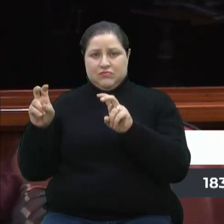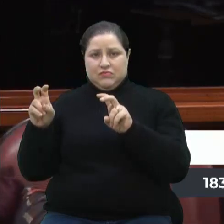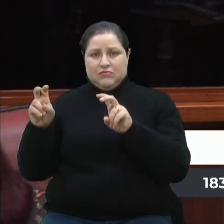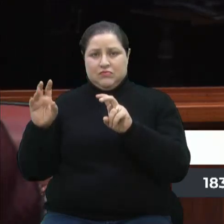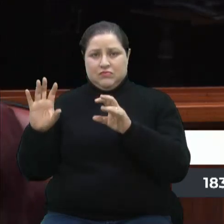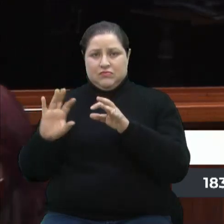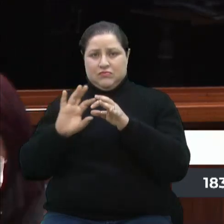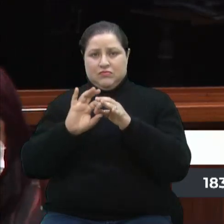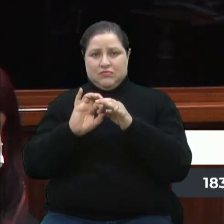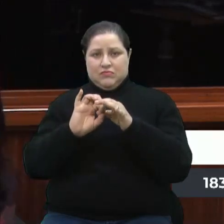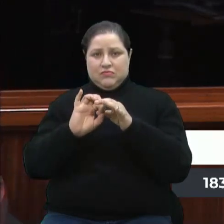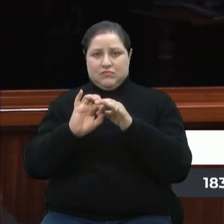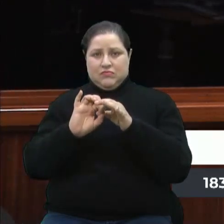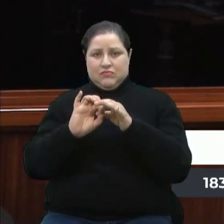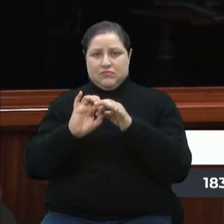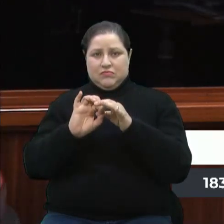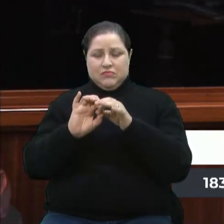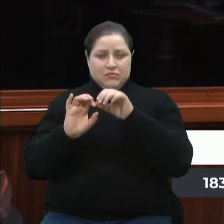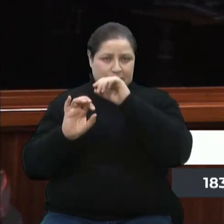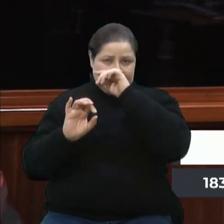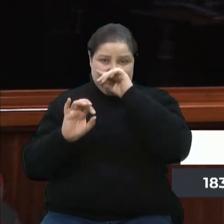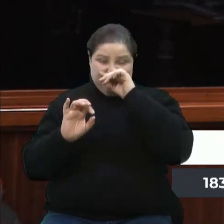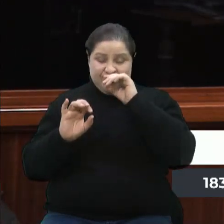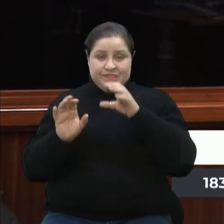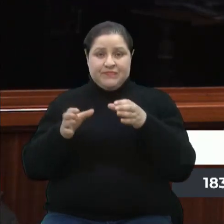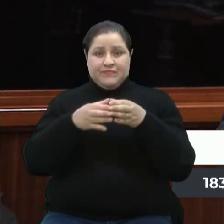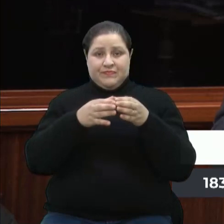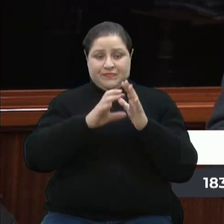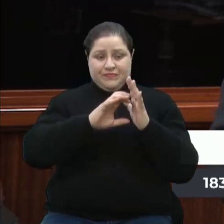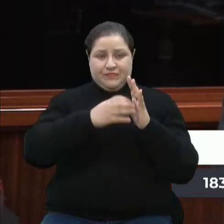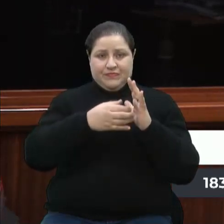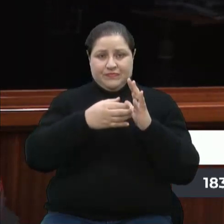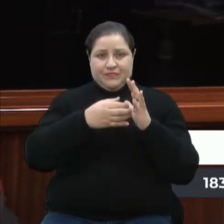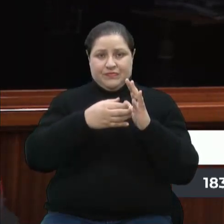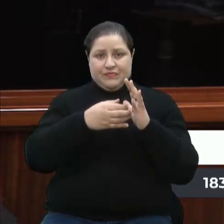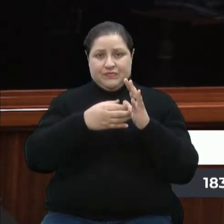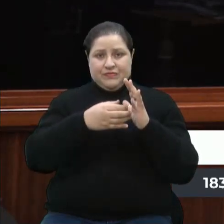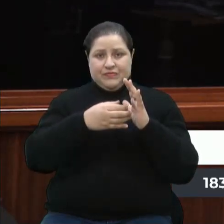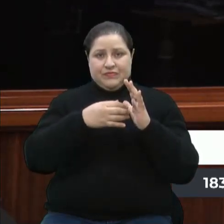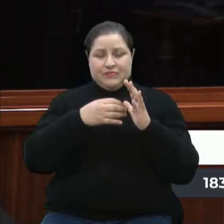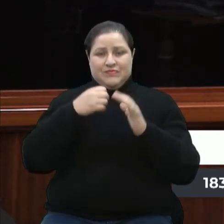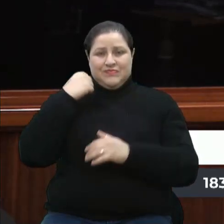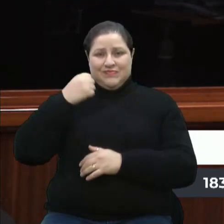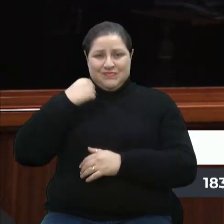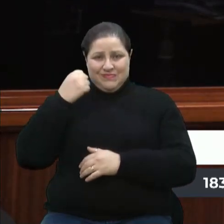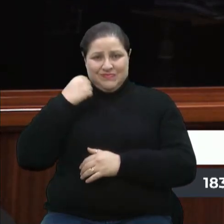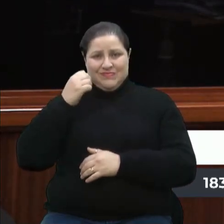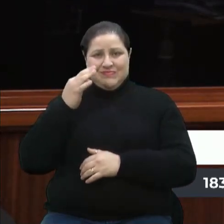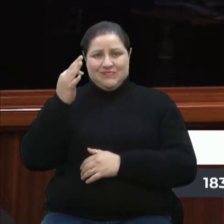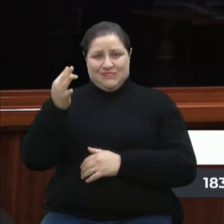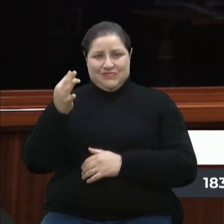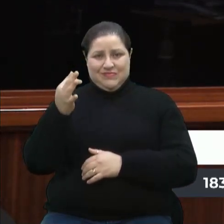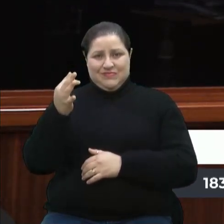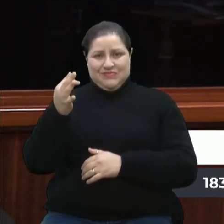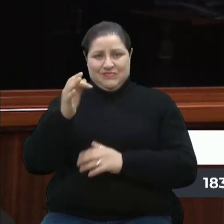atrelado aqui a um posicionamento da bancada do PT no Senado Federal, e eu quero dizer que